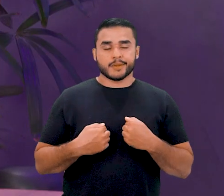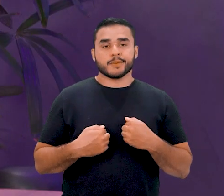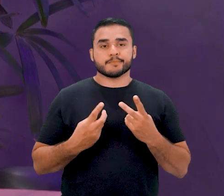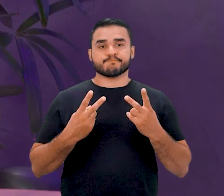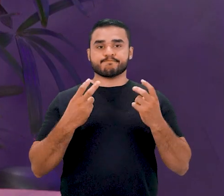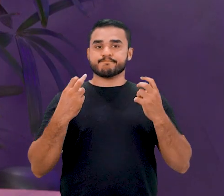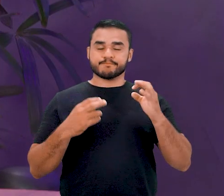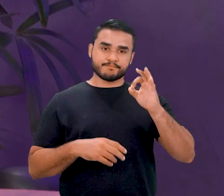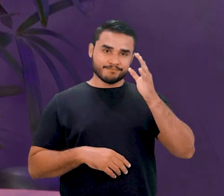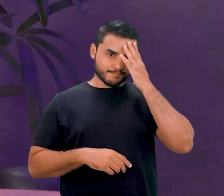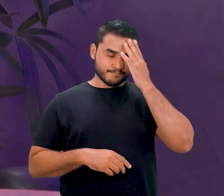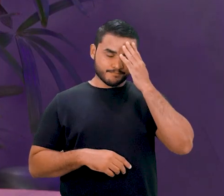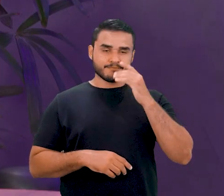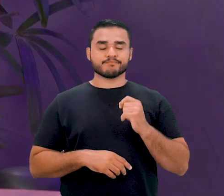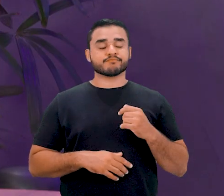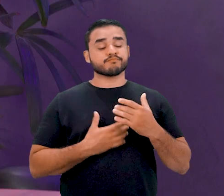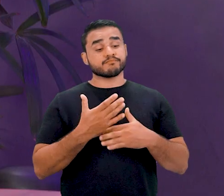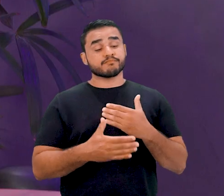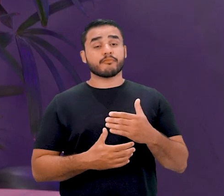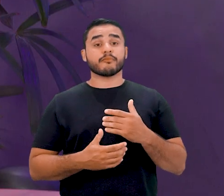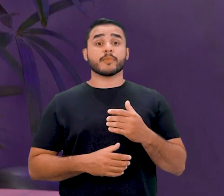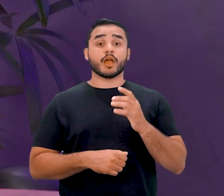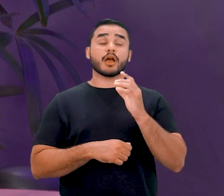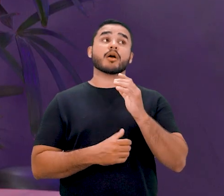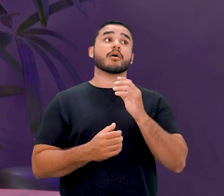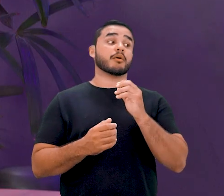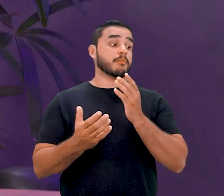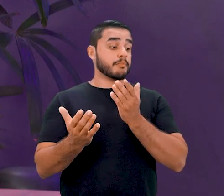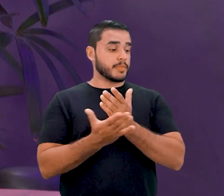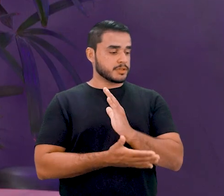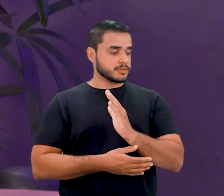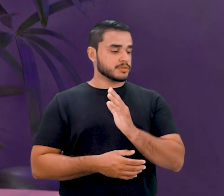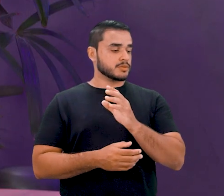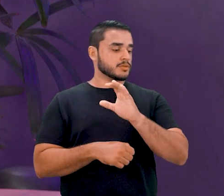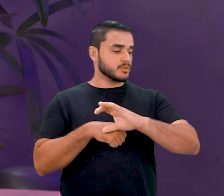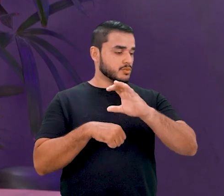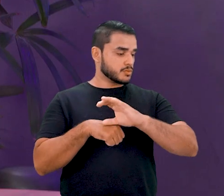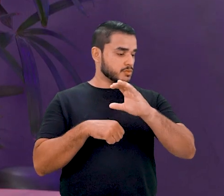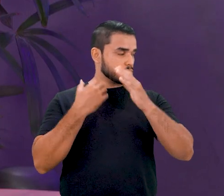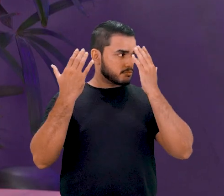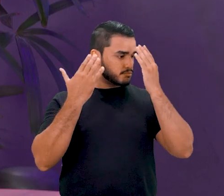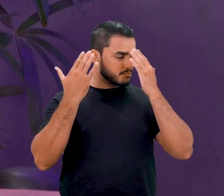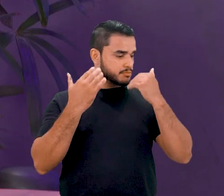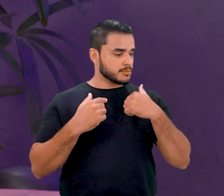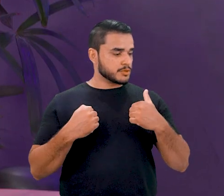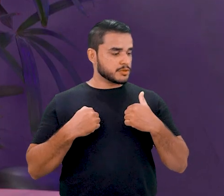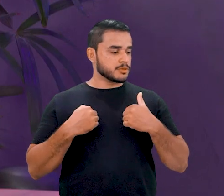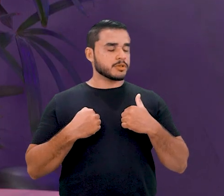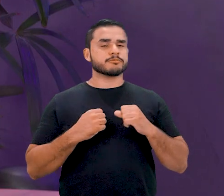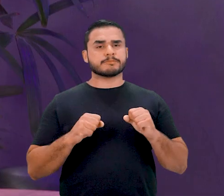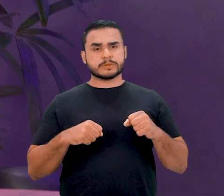mais expressivamente quando eu entrei no curso de psicologia 2 anos depois, que foi quando eu digo que eu estreiei na